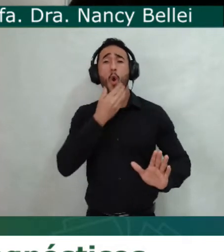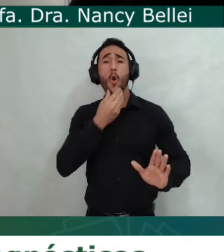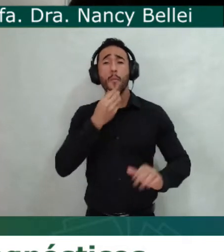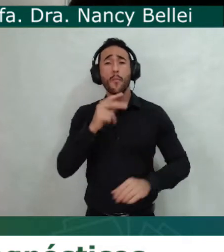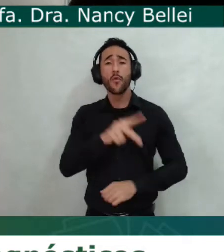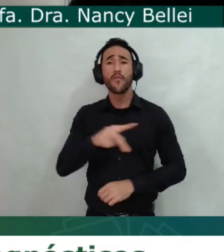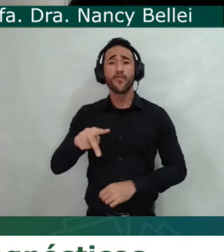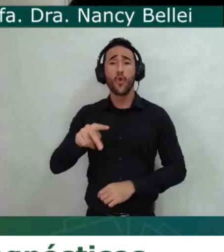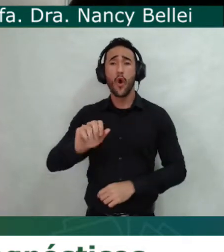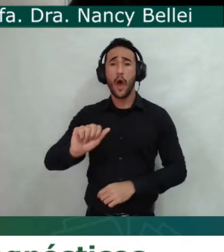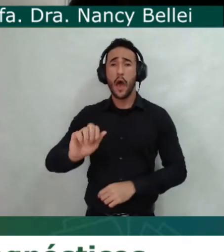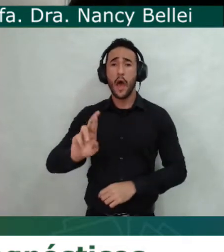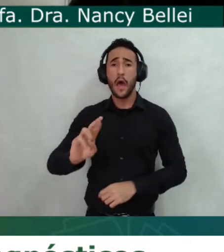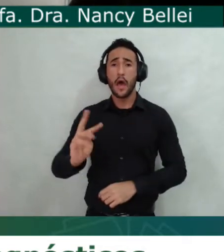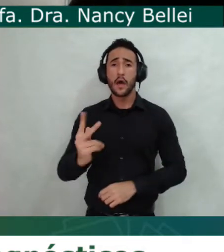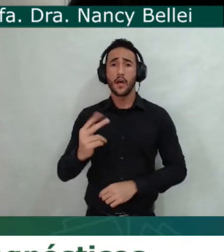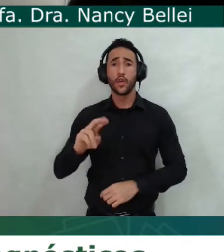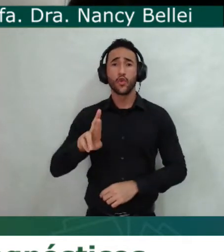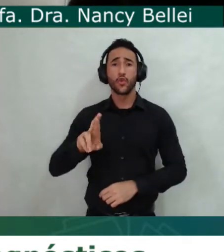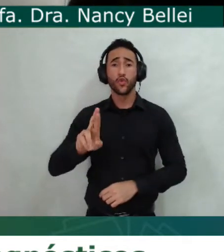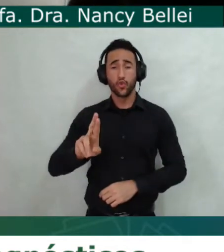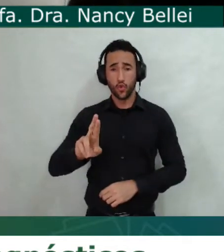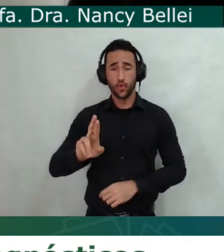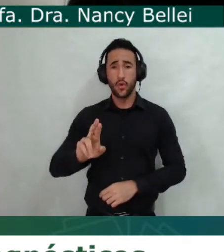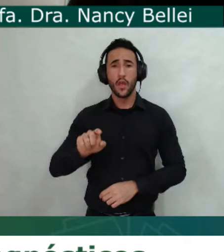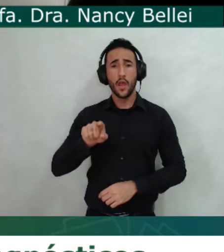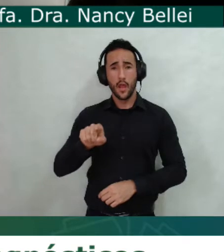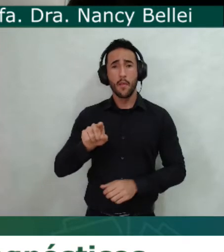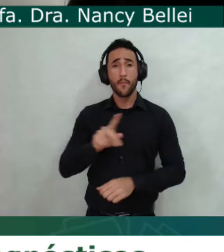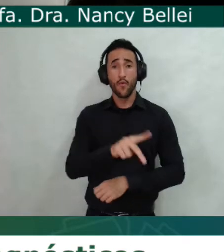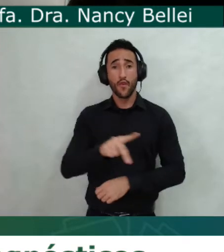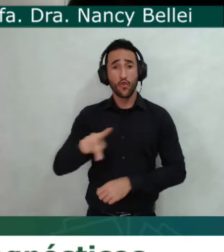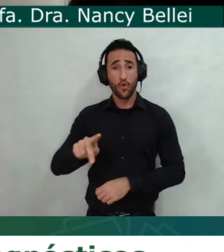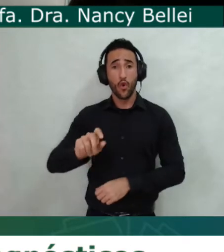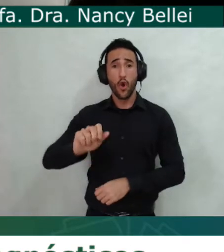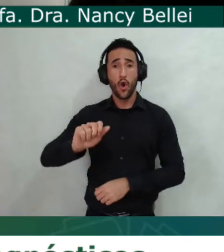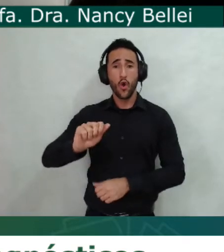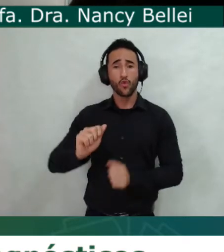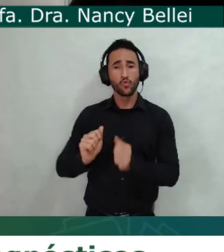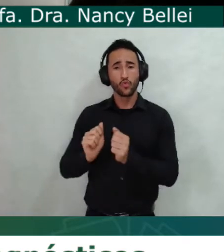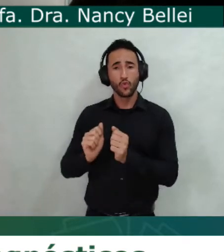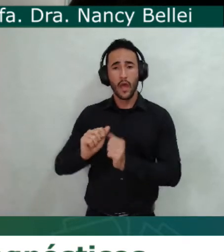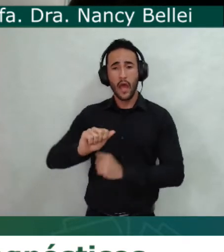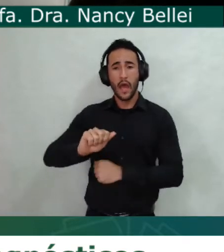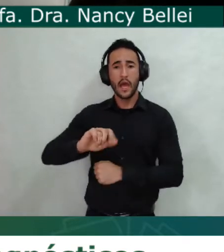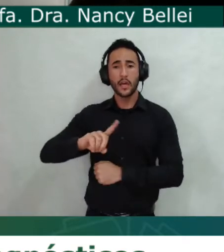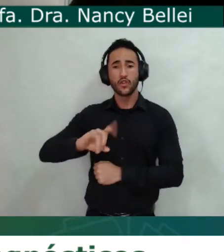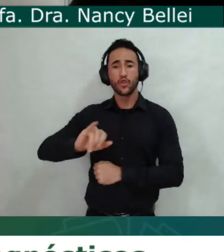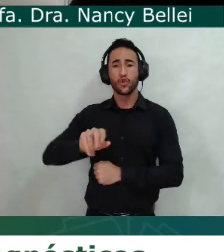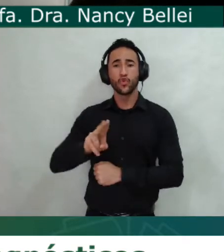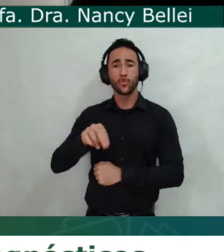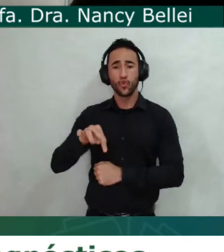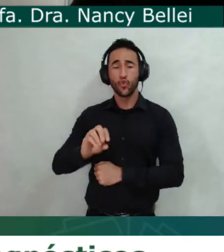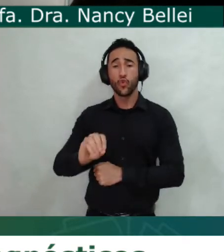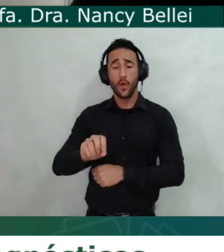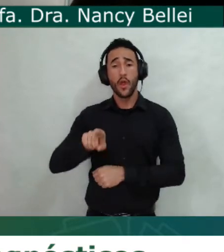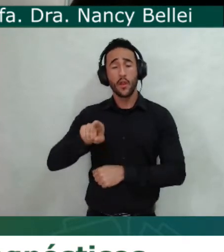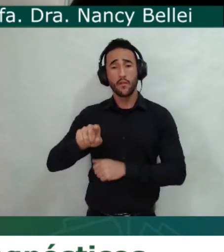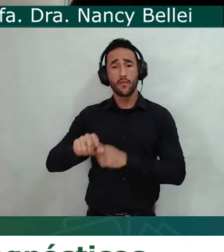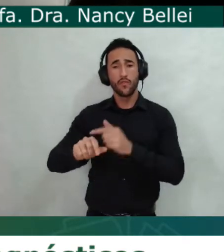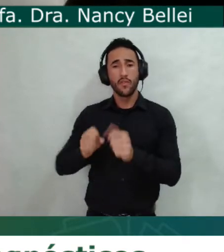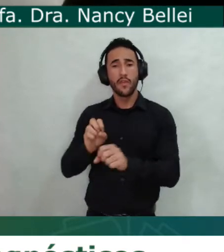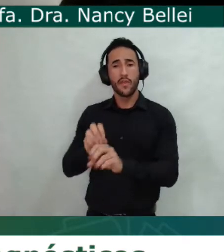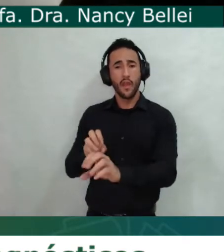professor adjunto do Departamento de Medicina Preventiva da Escola Paulista de Medicina, da Unifesp.